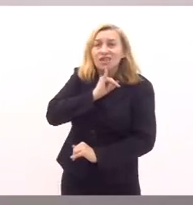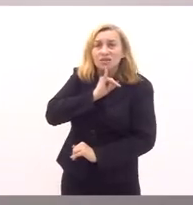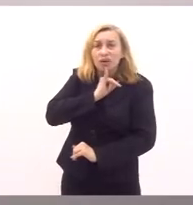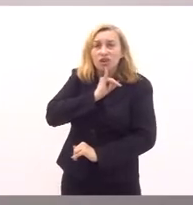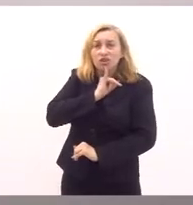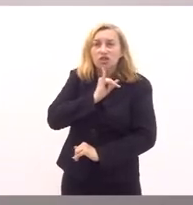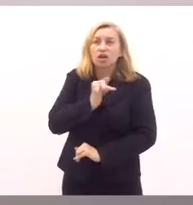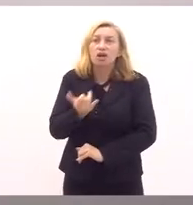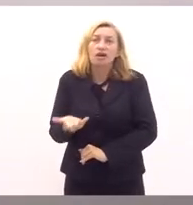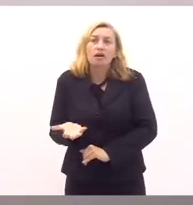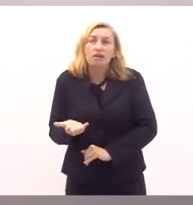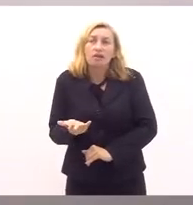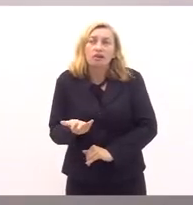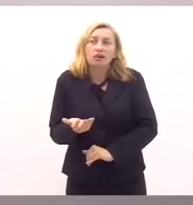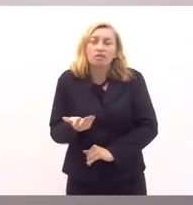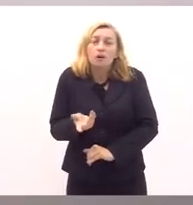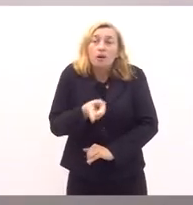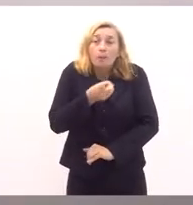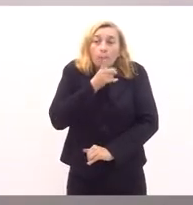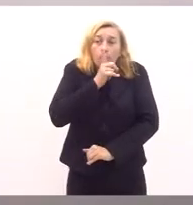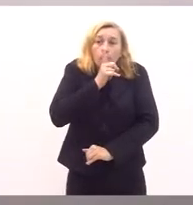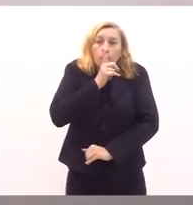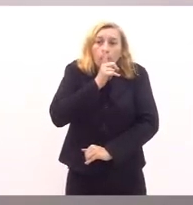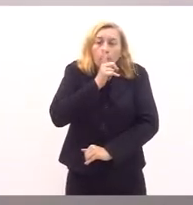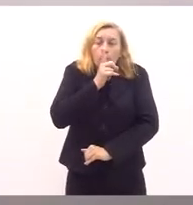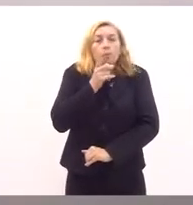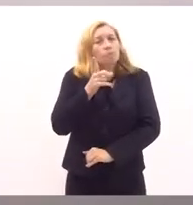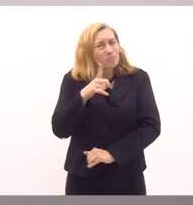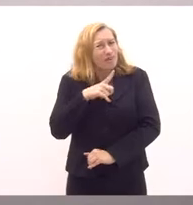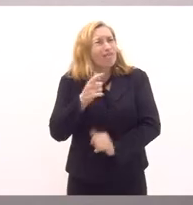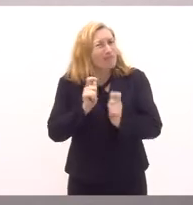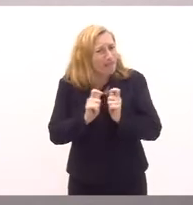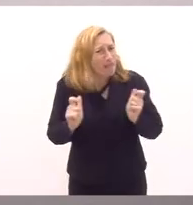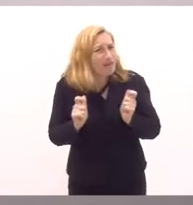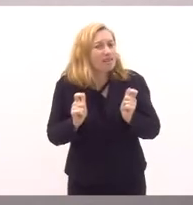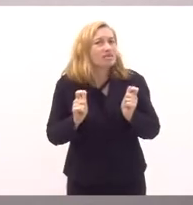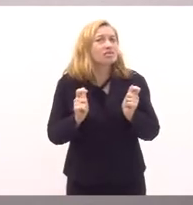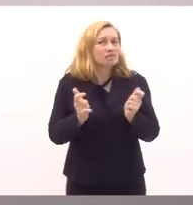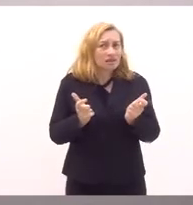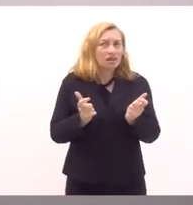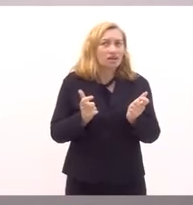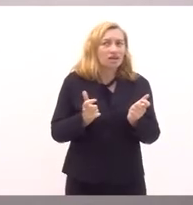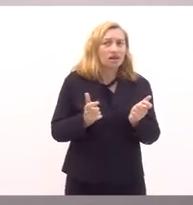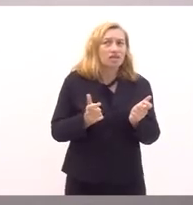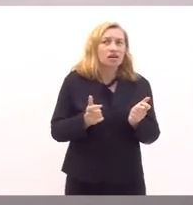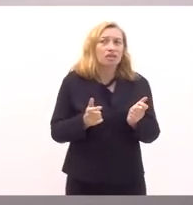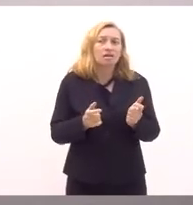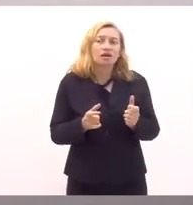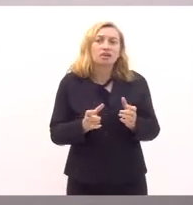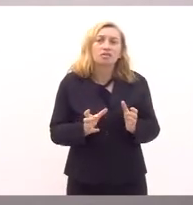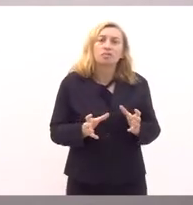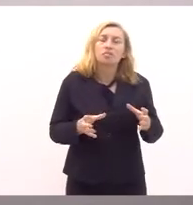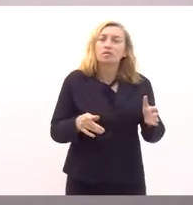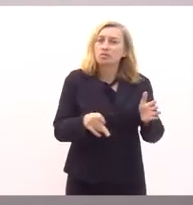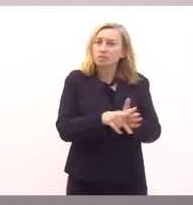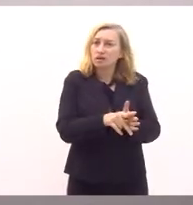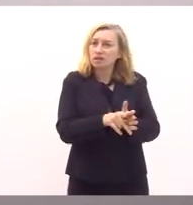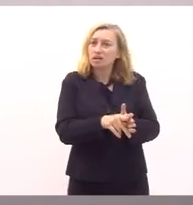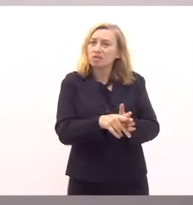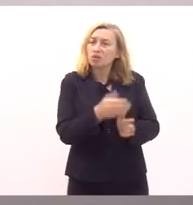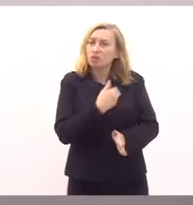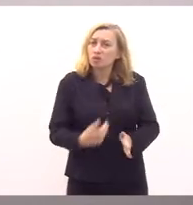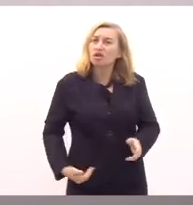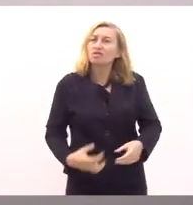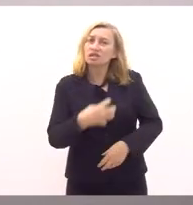tem um silêncio, né, muito grande por parte do governo nesse sentido. Então, a gente